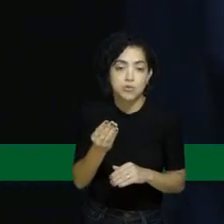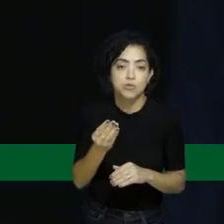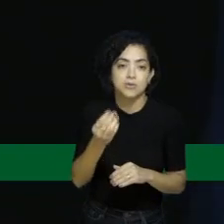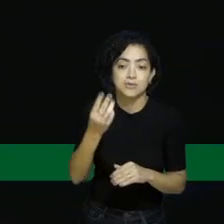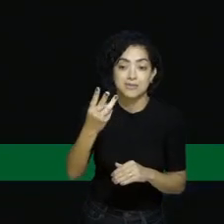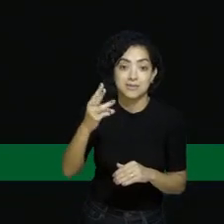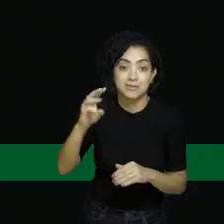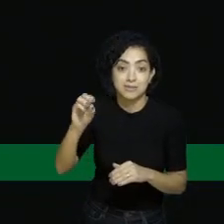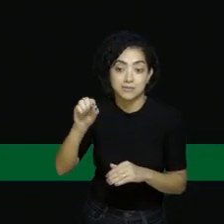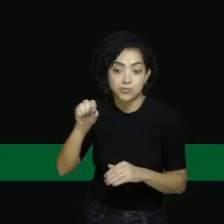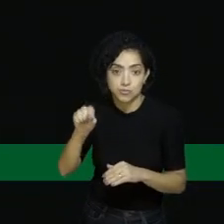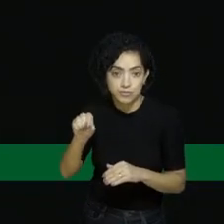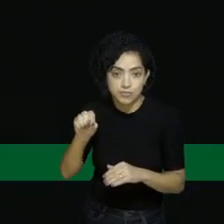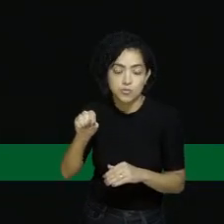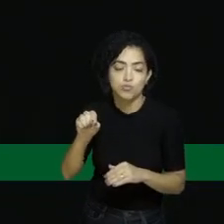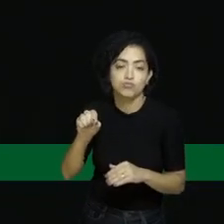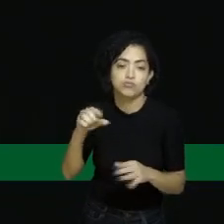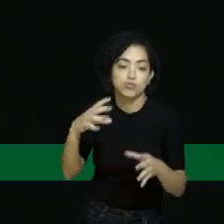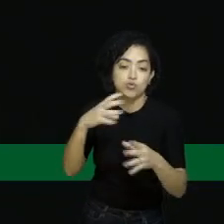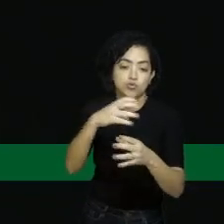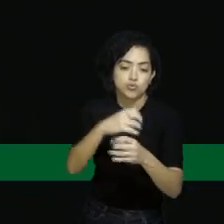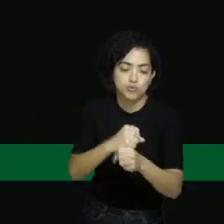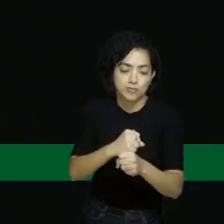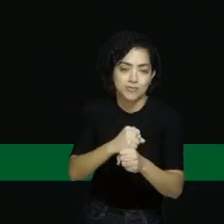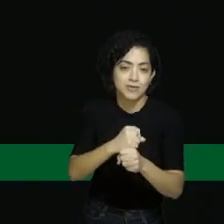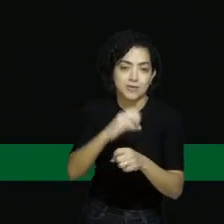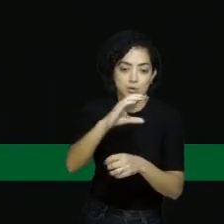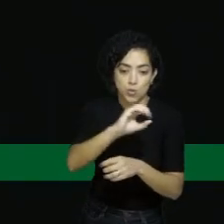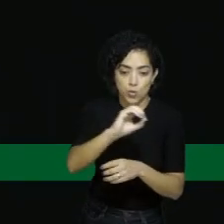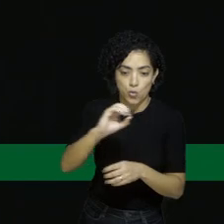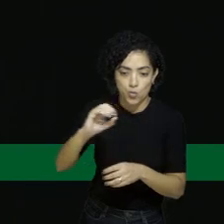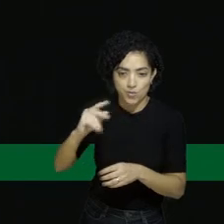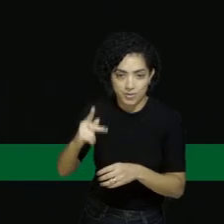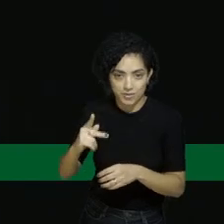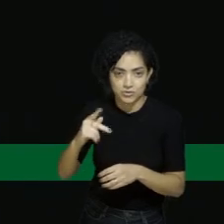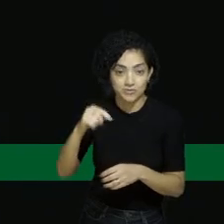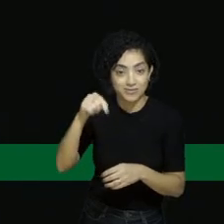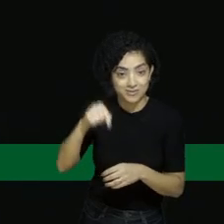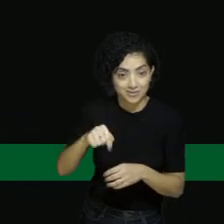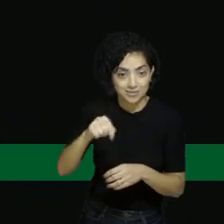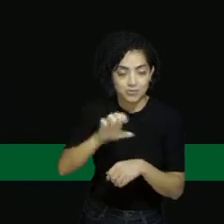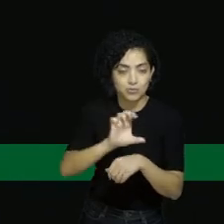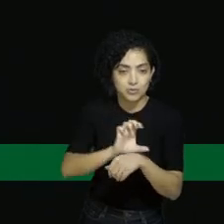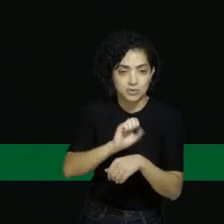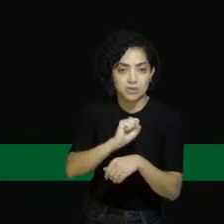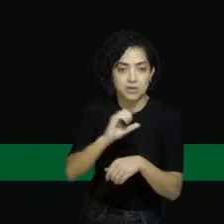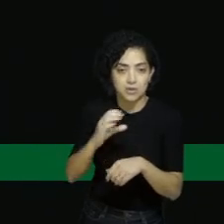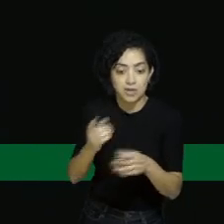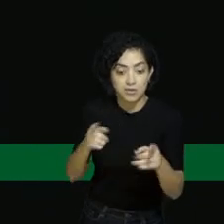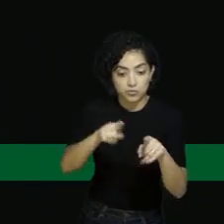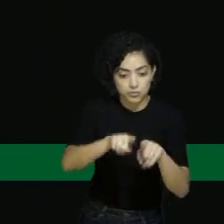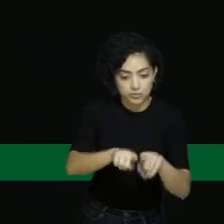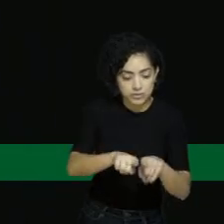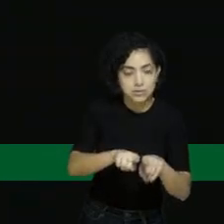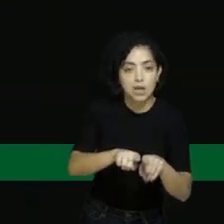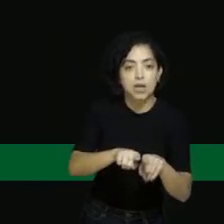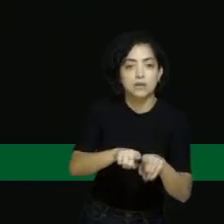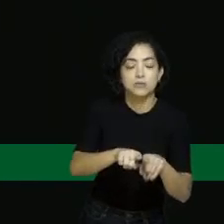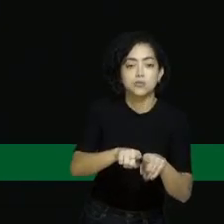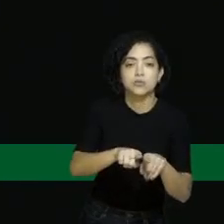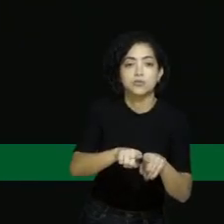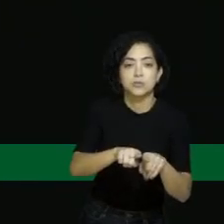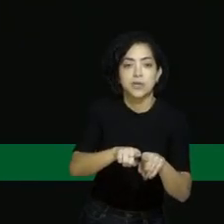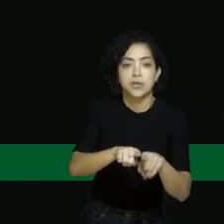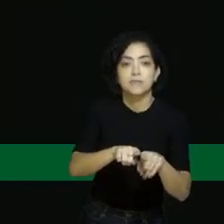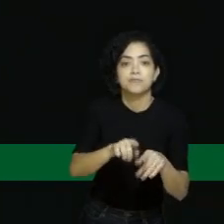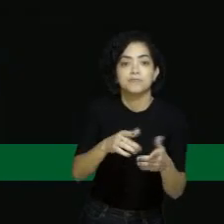mil cooperativistas em Santa Catarina, associados a uma das